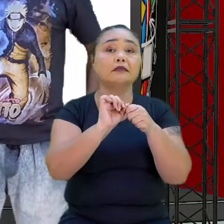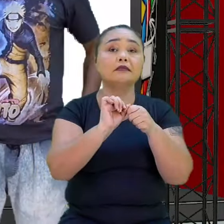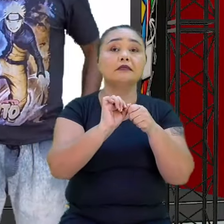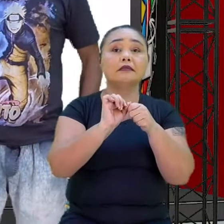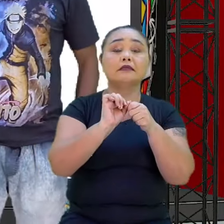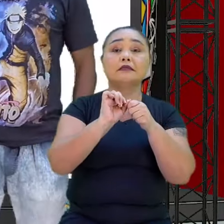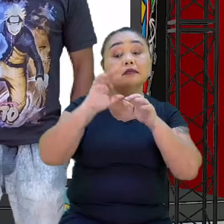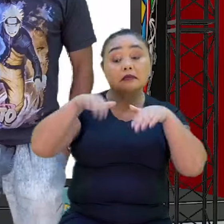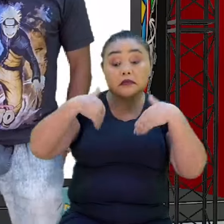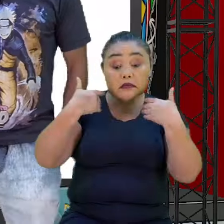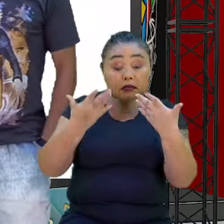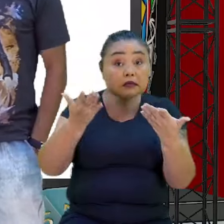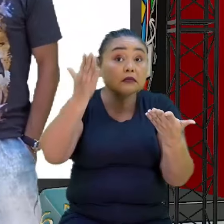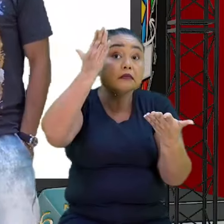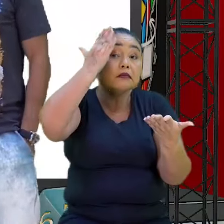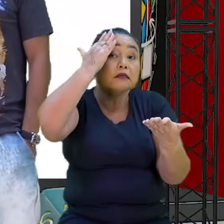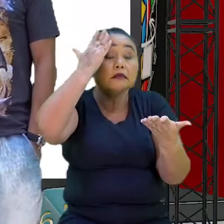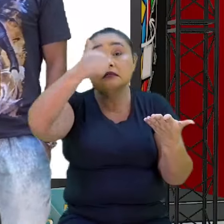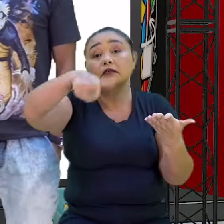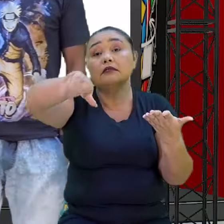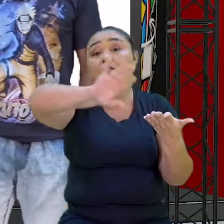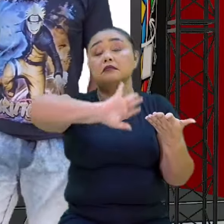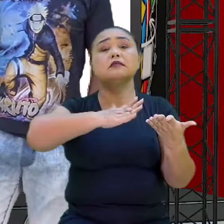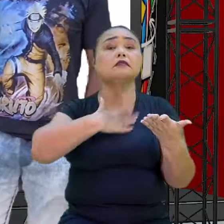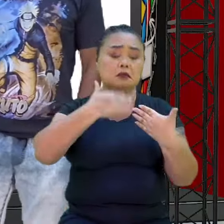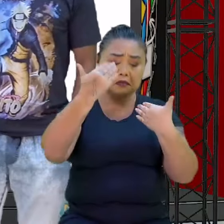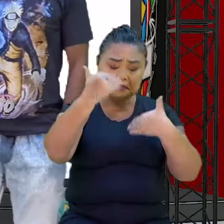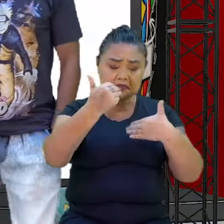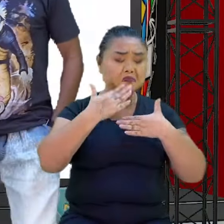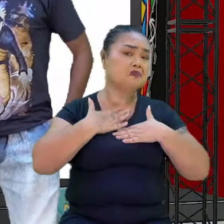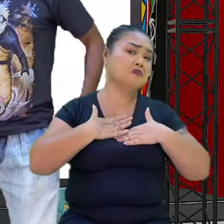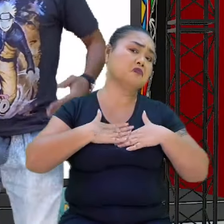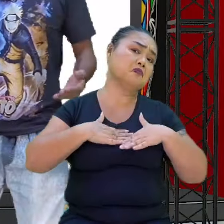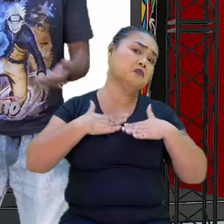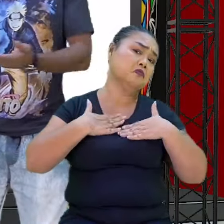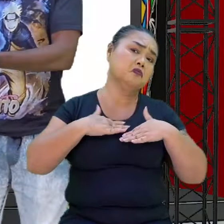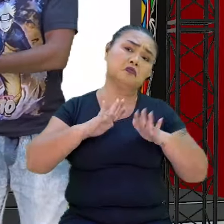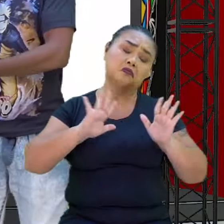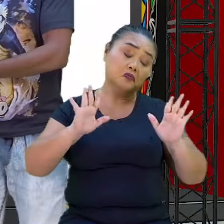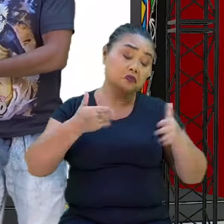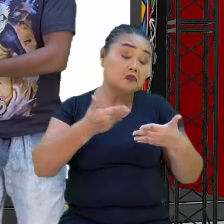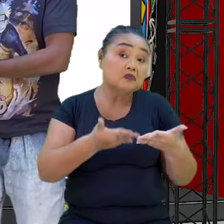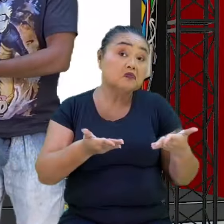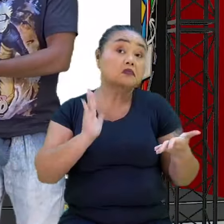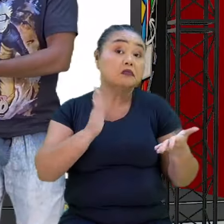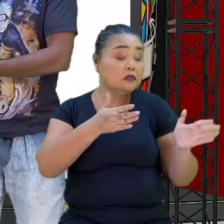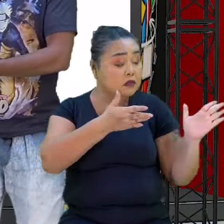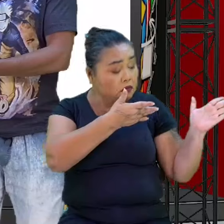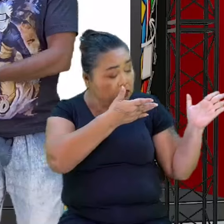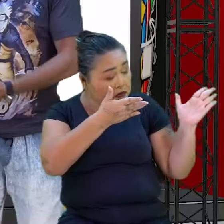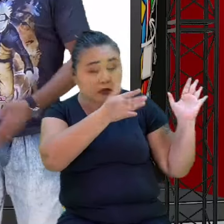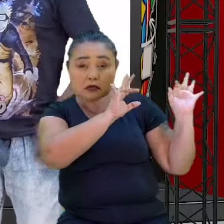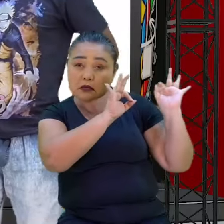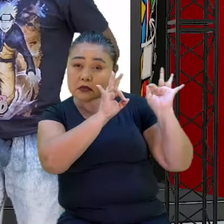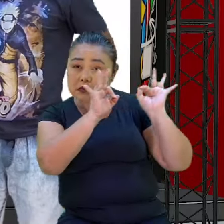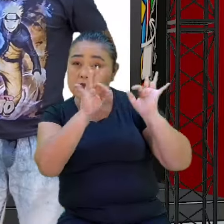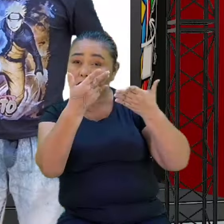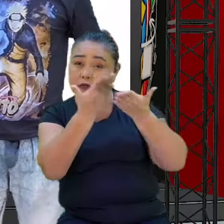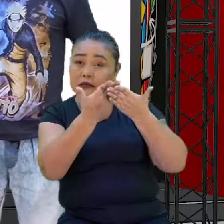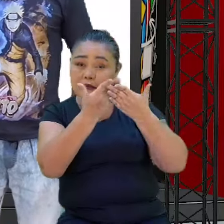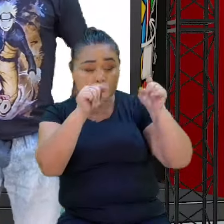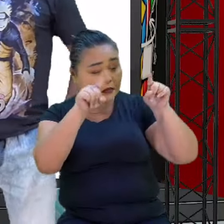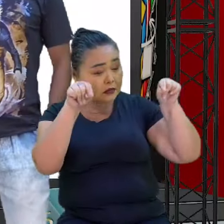vocês já sabem tá bem tranquila a prova não tem nada assim de muito extraordinário é o que nós vimos nas aulas é o que a gente trabalhava nas atividades de sala